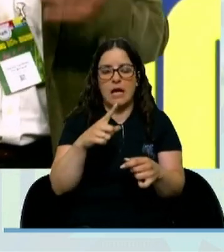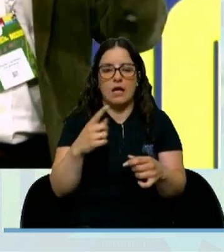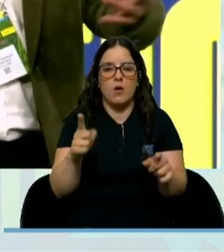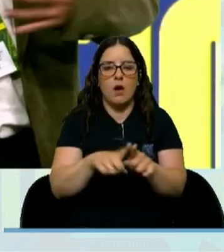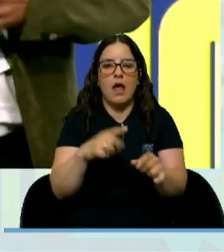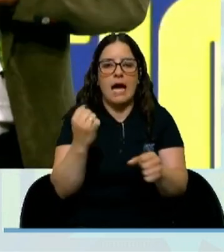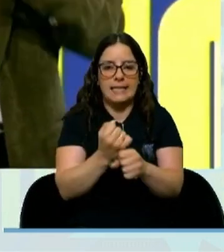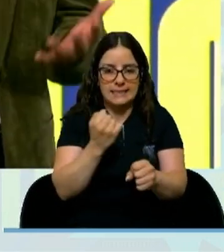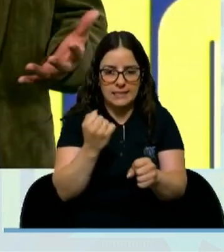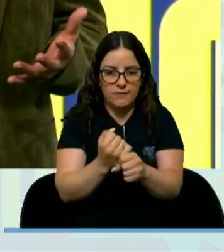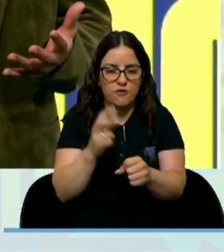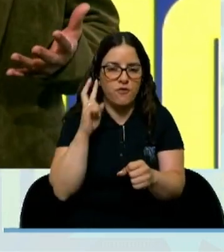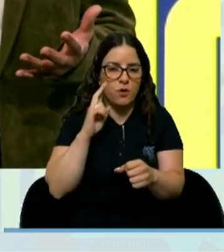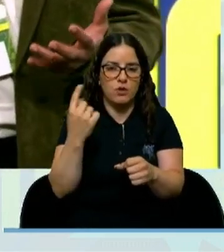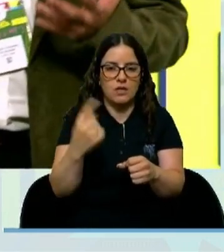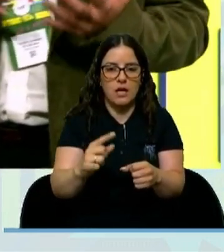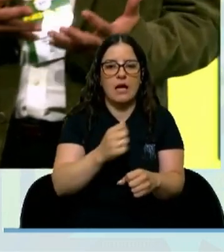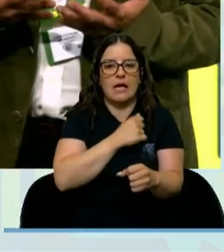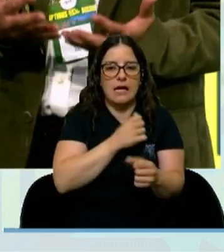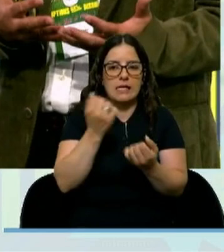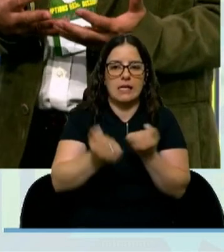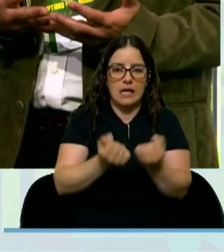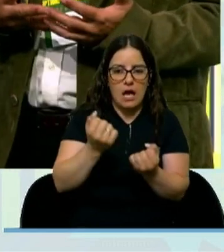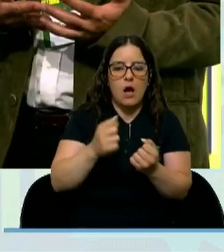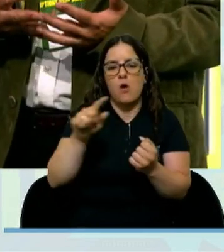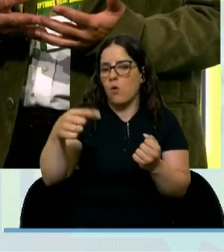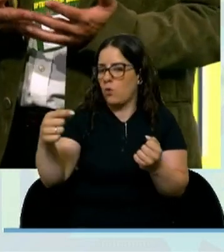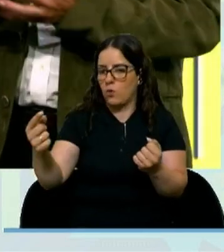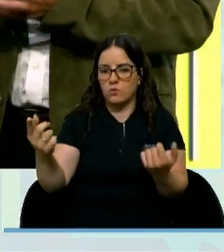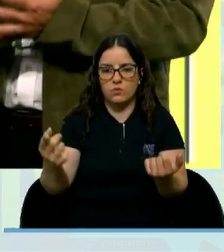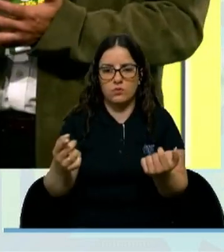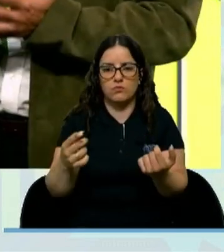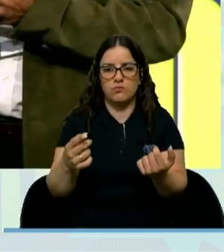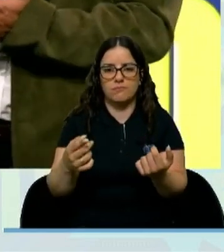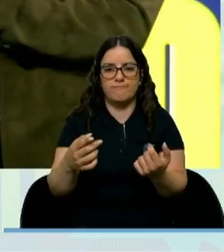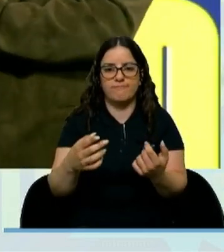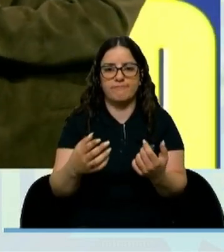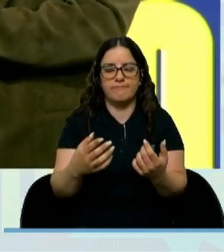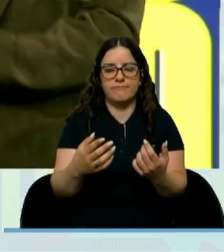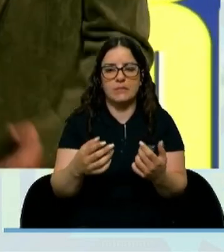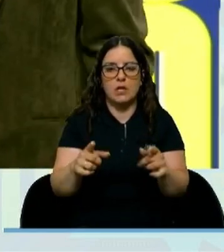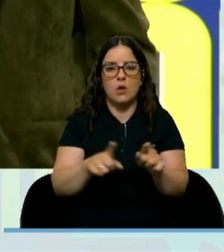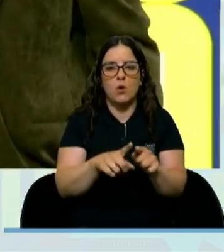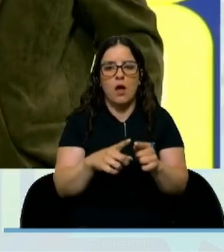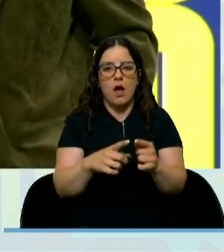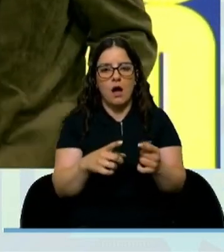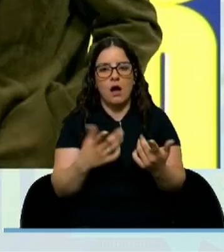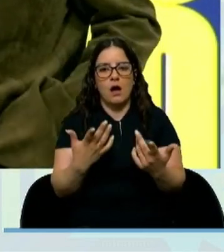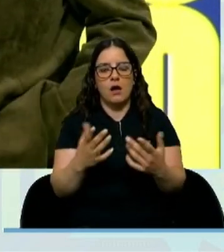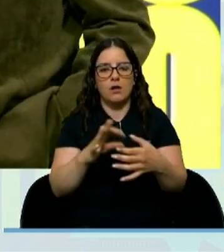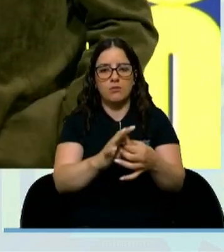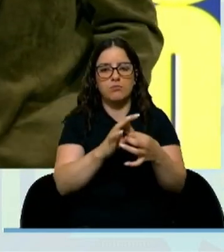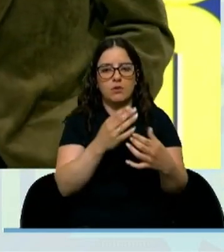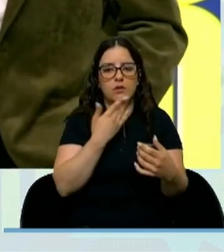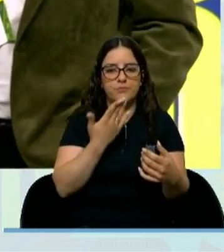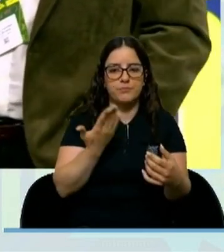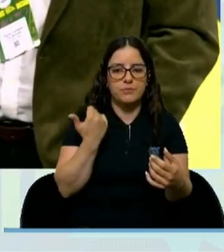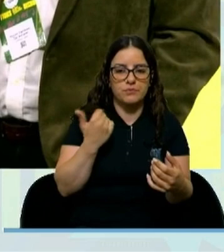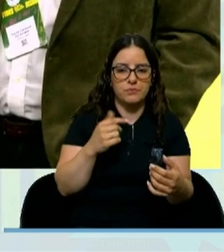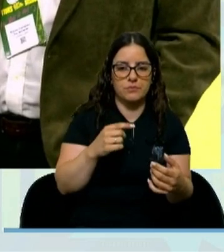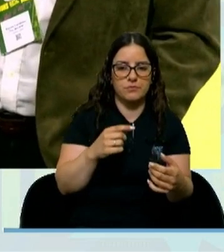como casas, carros ou outros direitos, estejam na mão de uma privacidade que é anónima. Podemos, na mesma, manter a